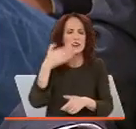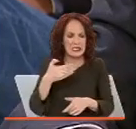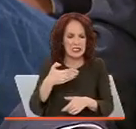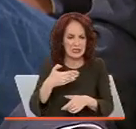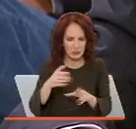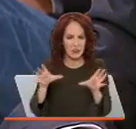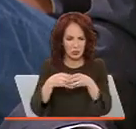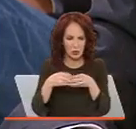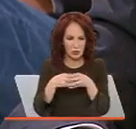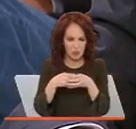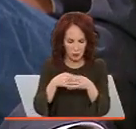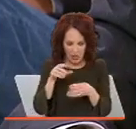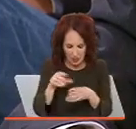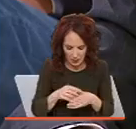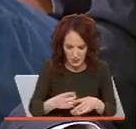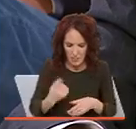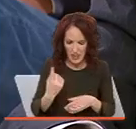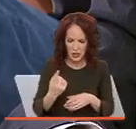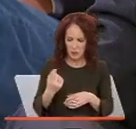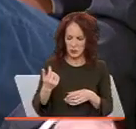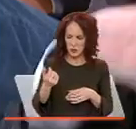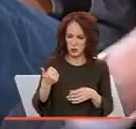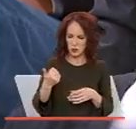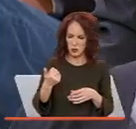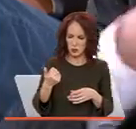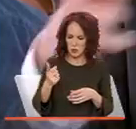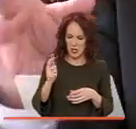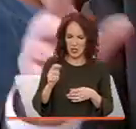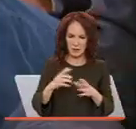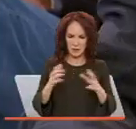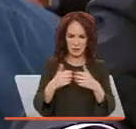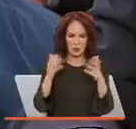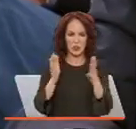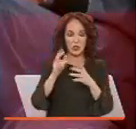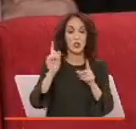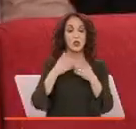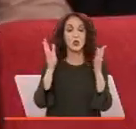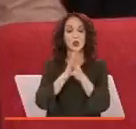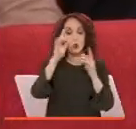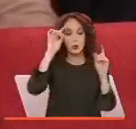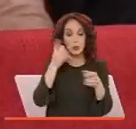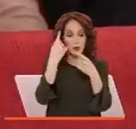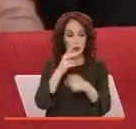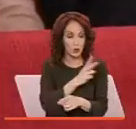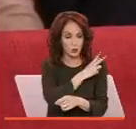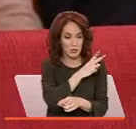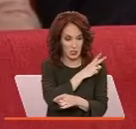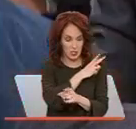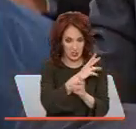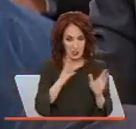senhora do Bloco de Esquerda, está tudo professores universitários. Não,